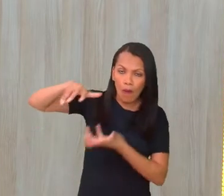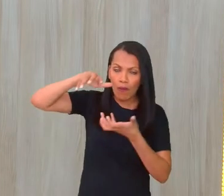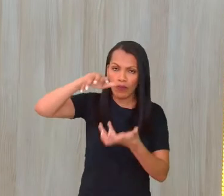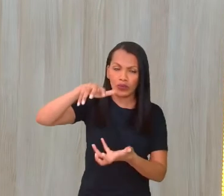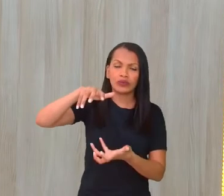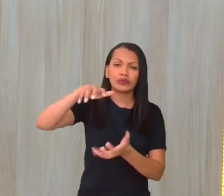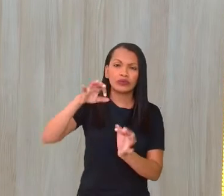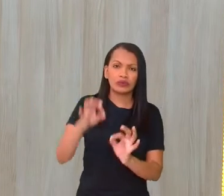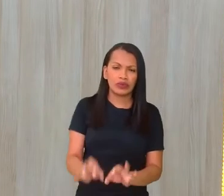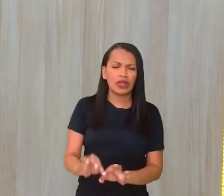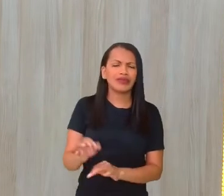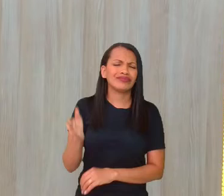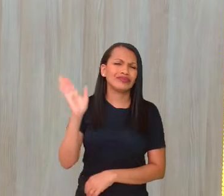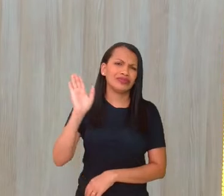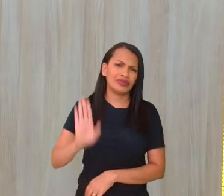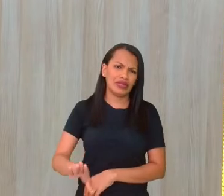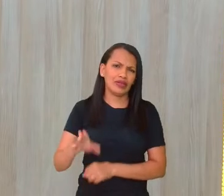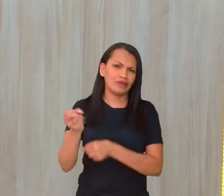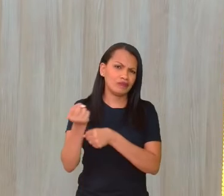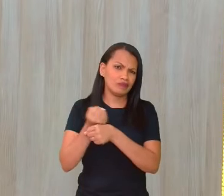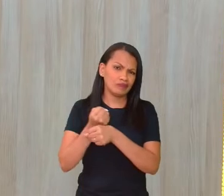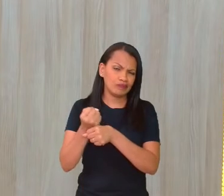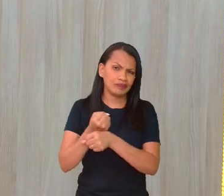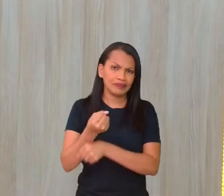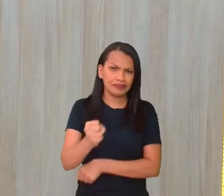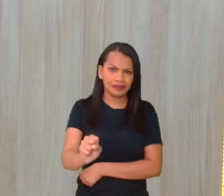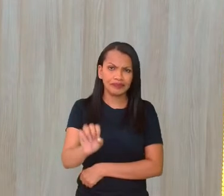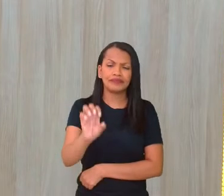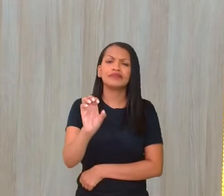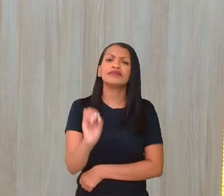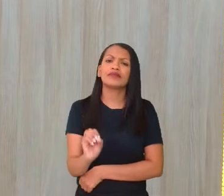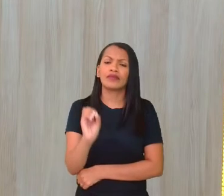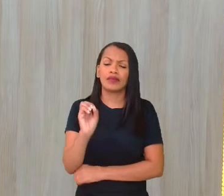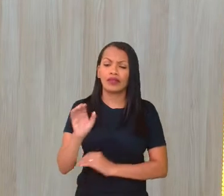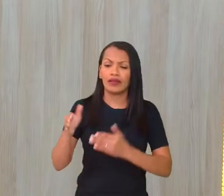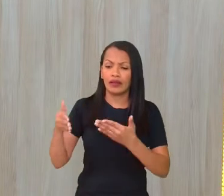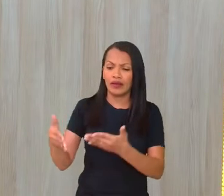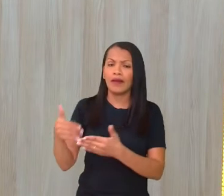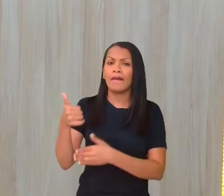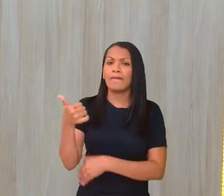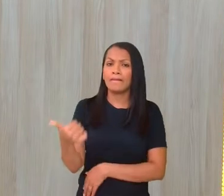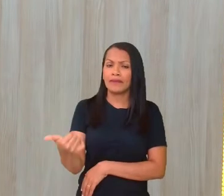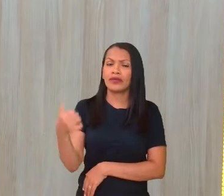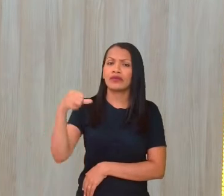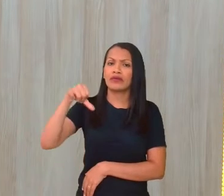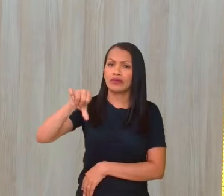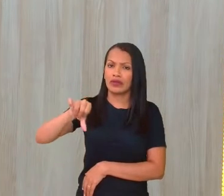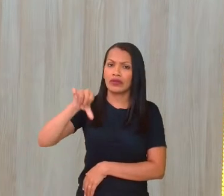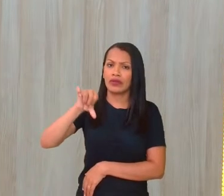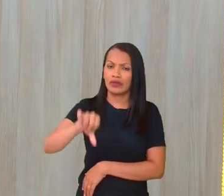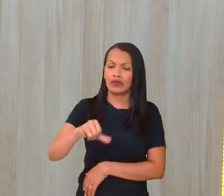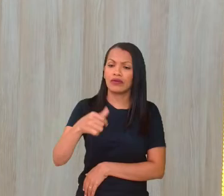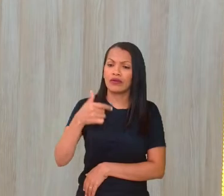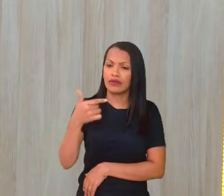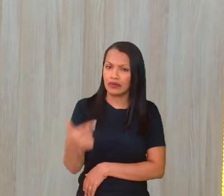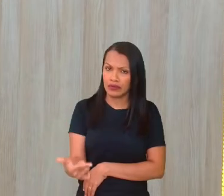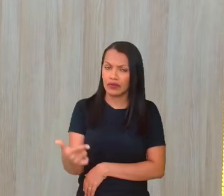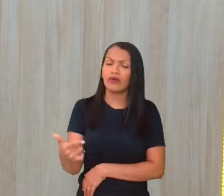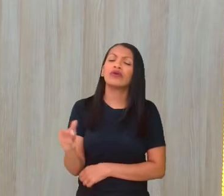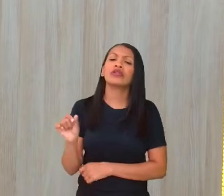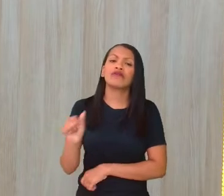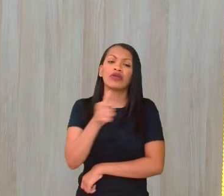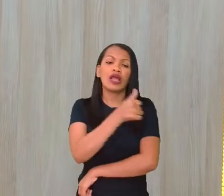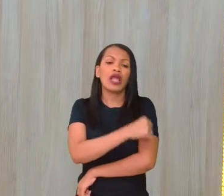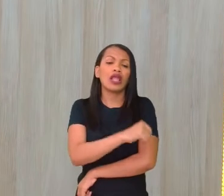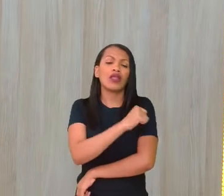anos 80, né, com grande destaque para 1992, os anos 90, que foi a Rio 92